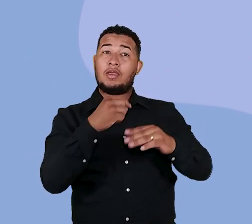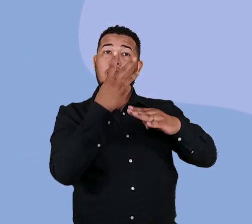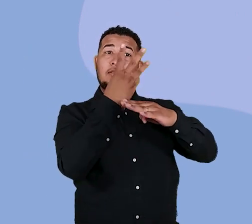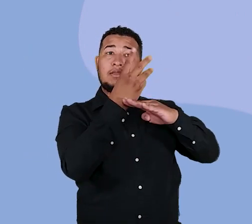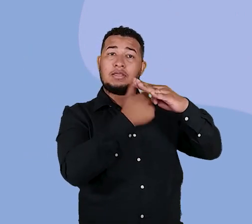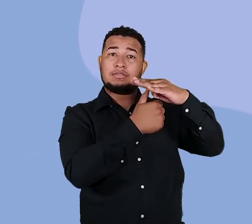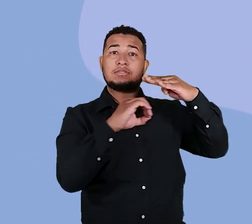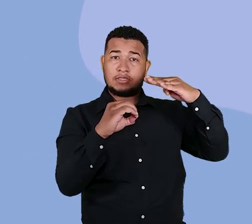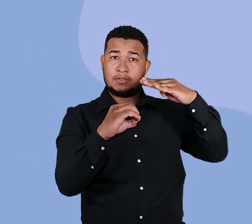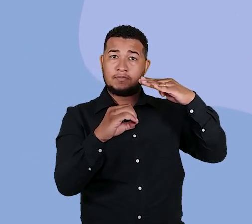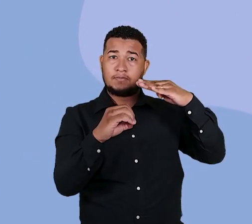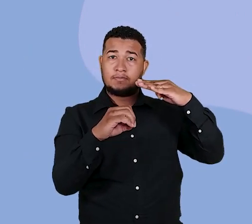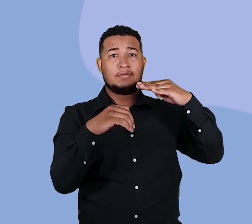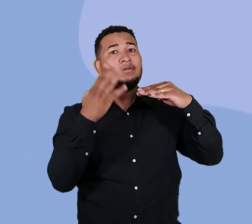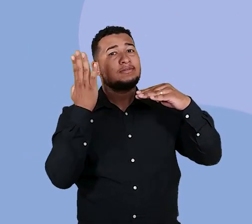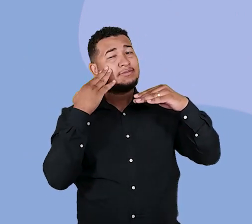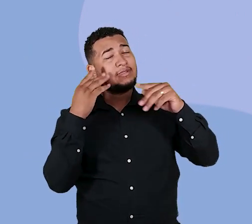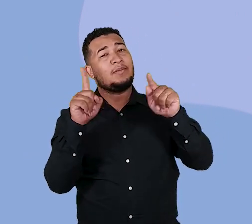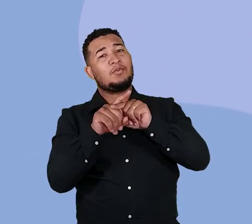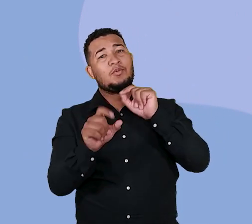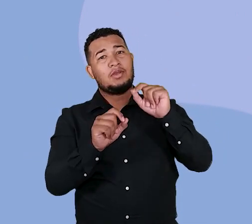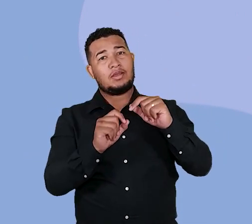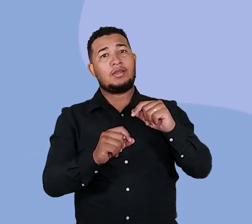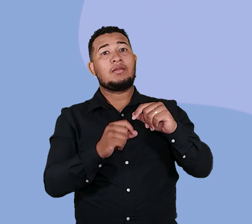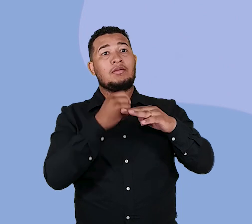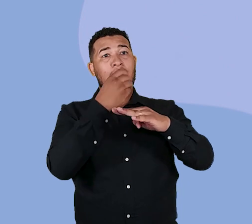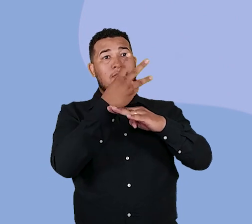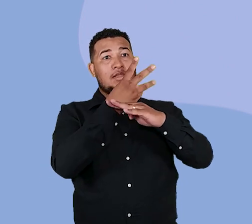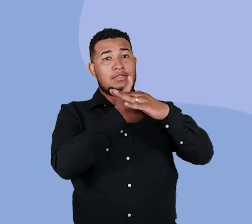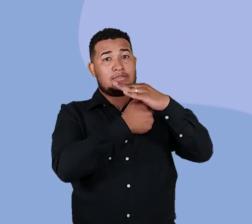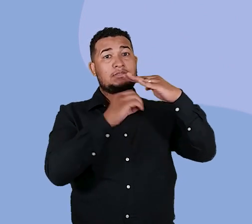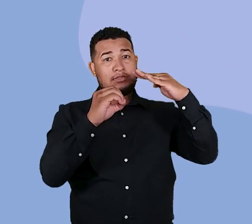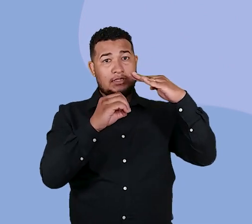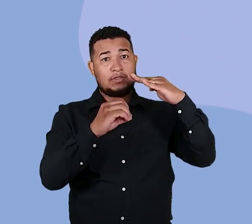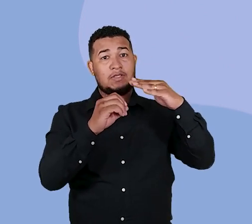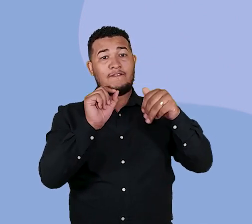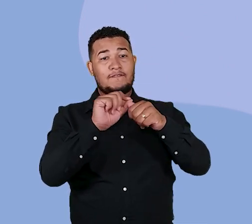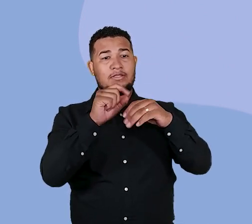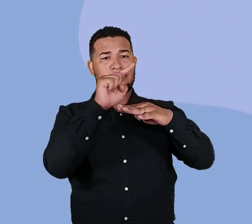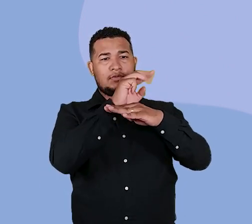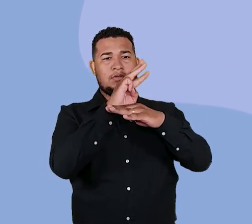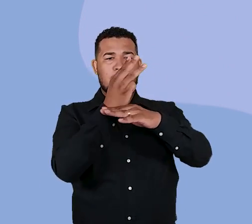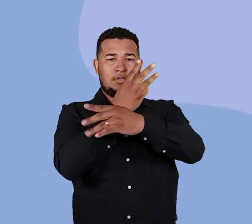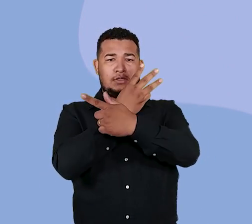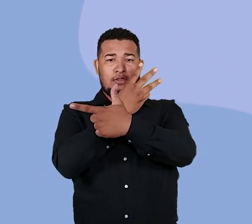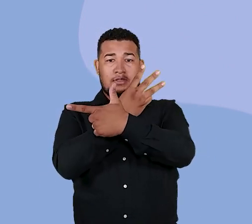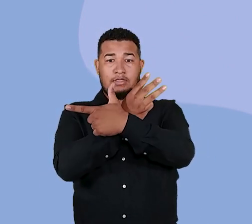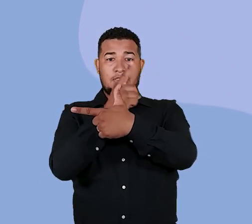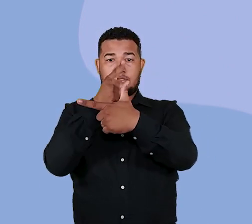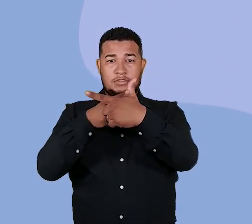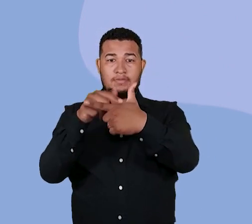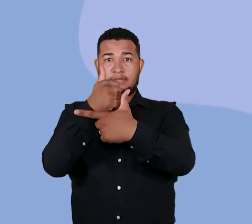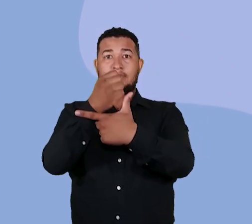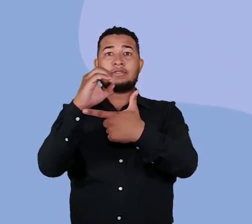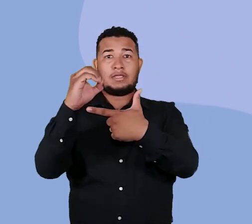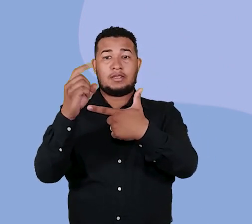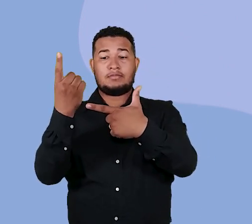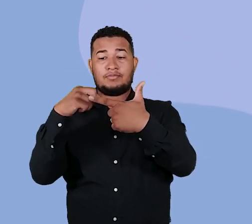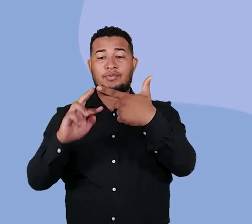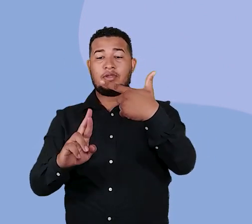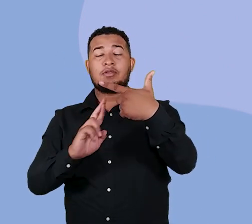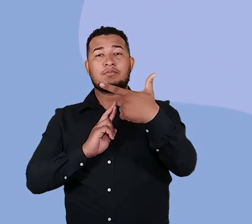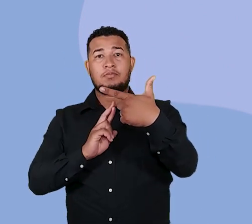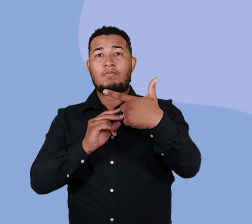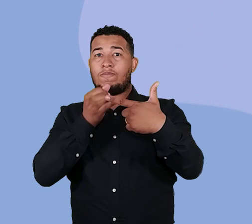100. E 3 por 100, você já viu isso daí. Você pega o numerador, divide pelo denominador, que vai dar o